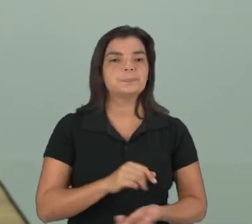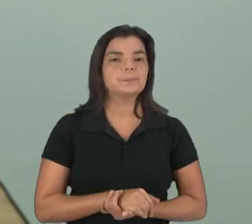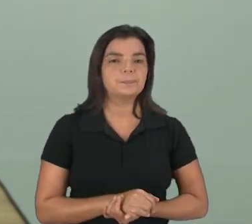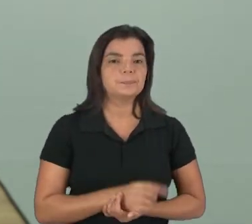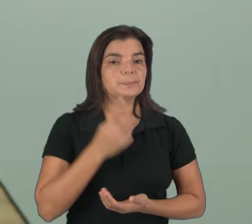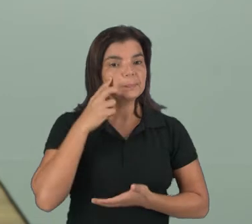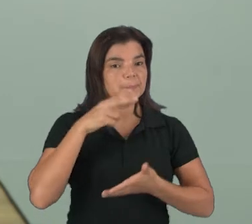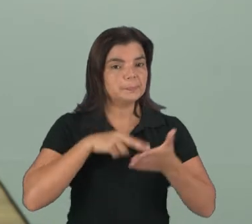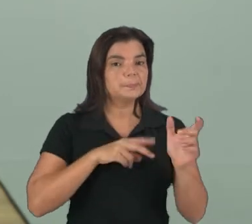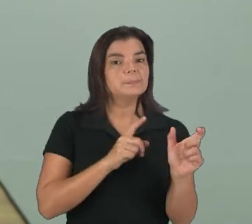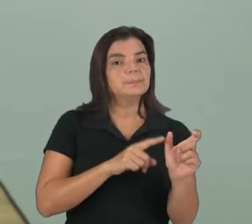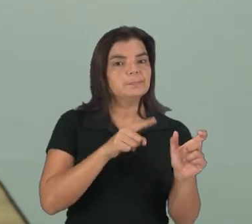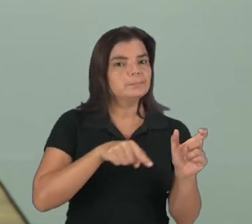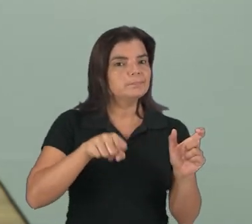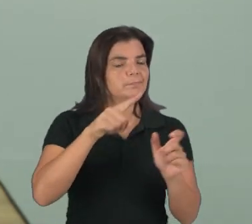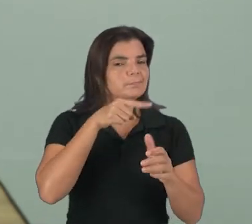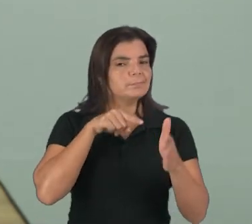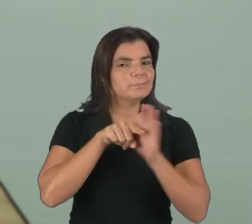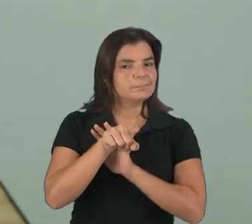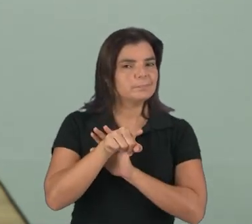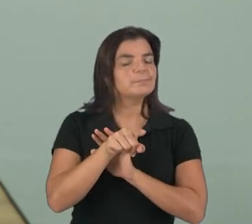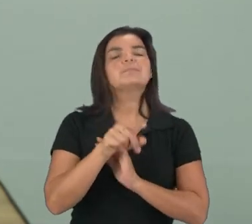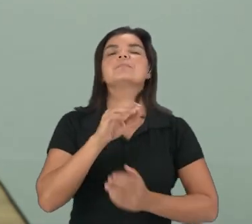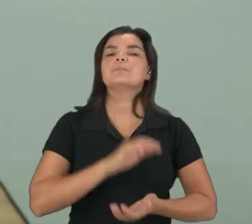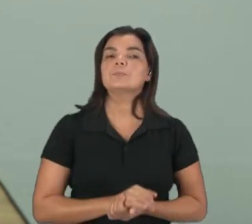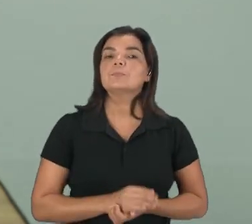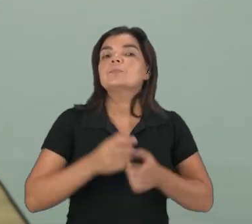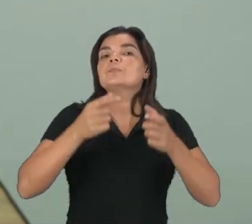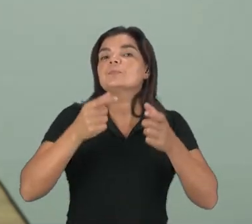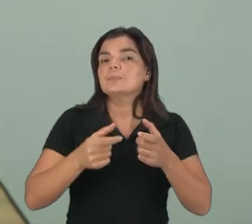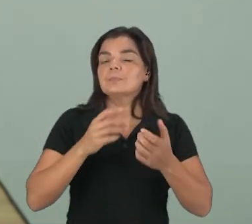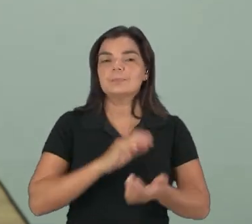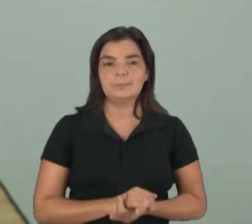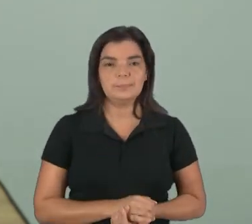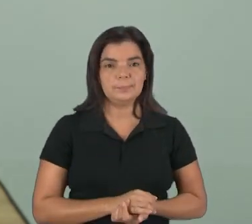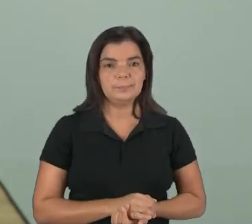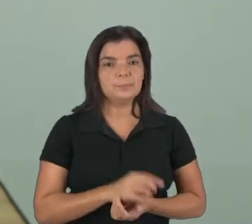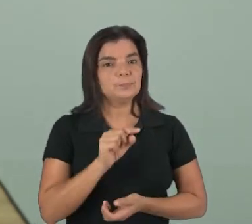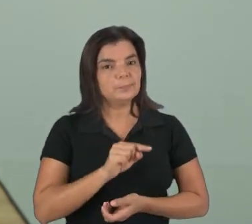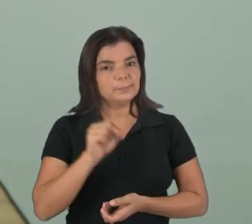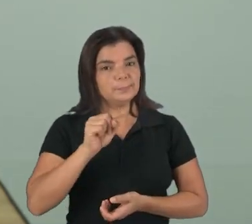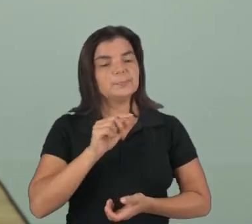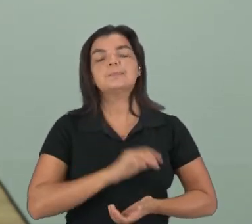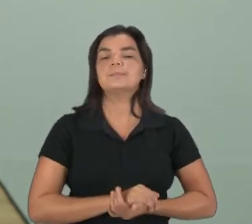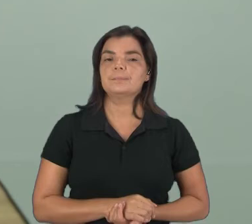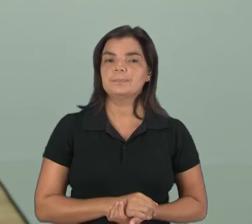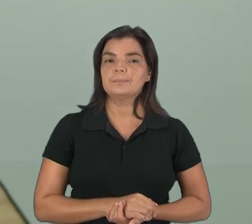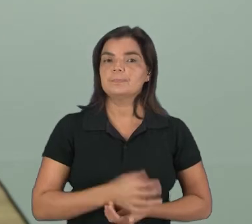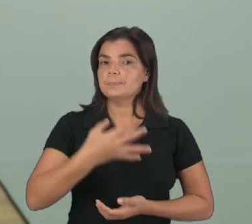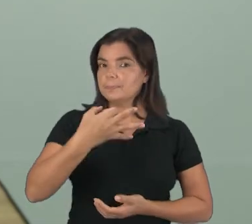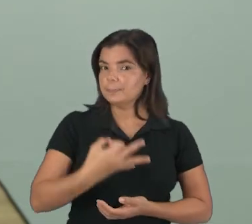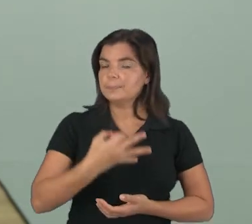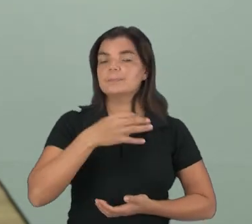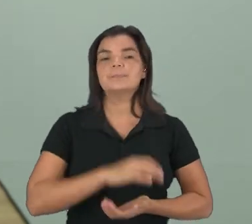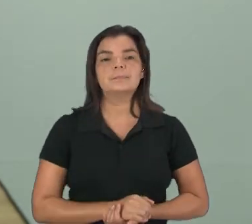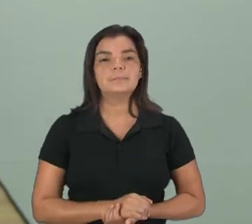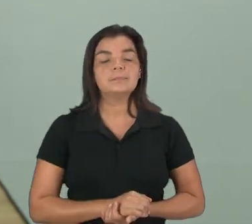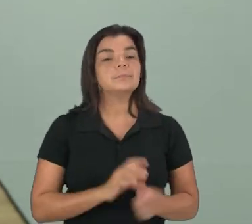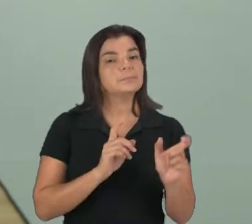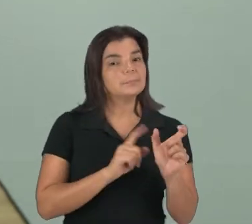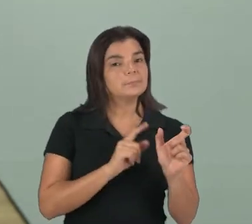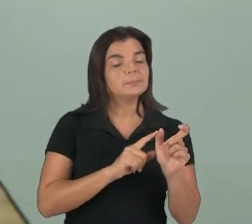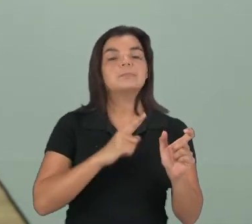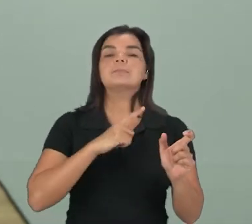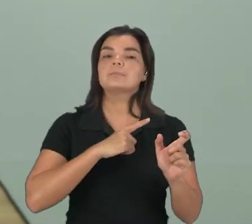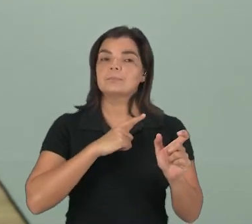lá, eu vou ler a palavra e vou perguntar para você aonde que seria colocado o acento agudo de forma correta para que essa